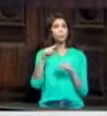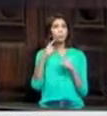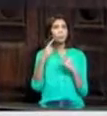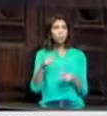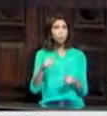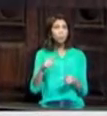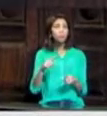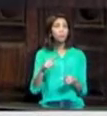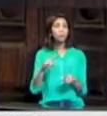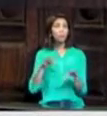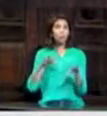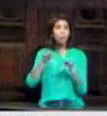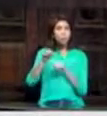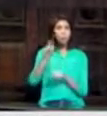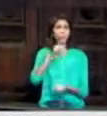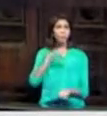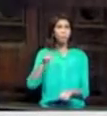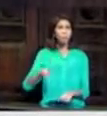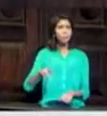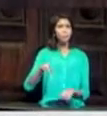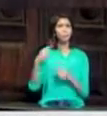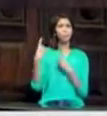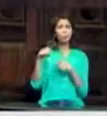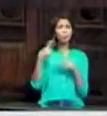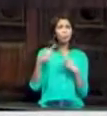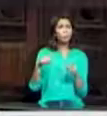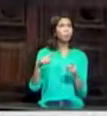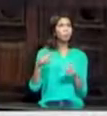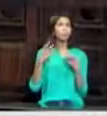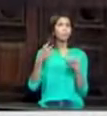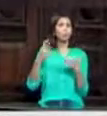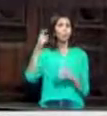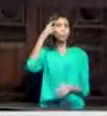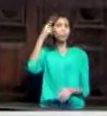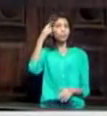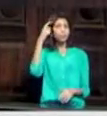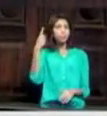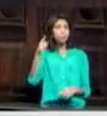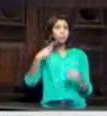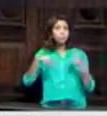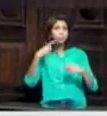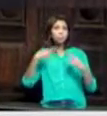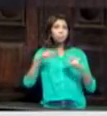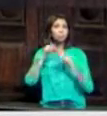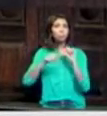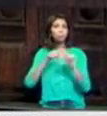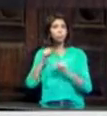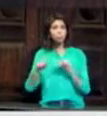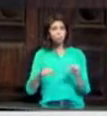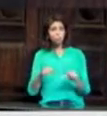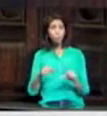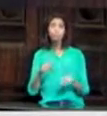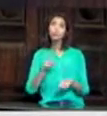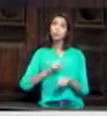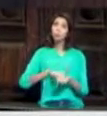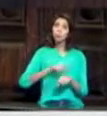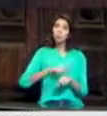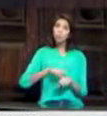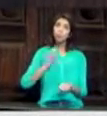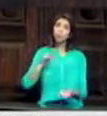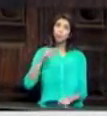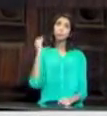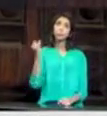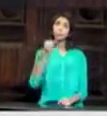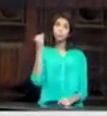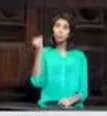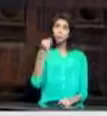vem sendo criminalizado, há uma tentativa de banir o pensamento crítico do espaço escolar. Nesse momento é cada vez mais